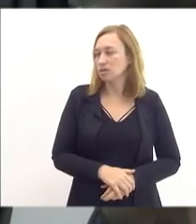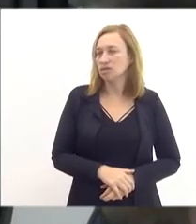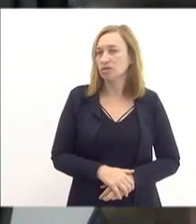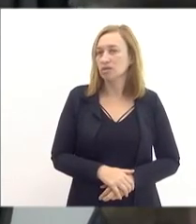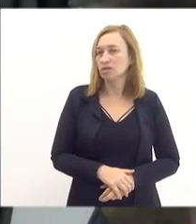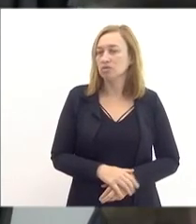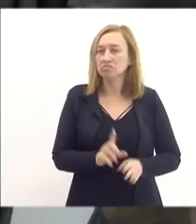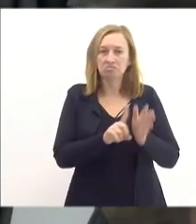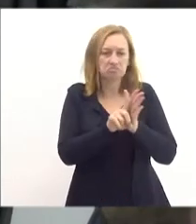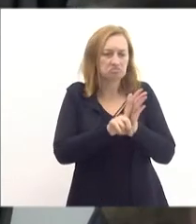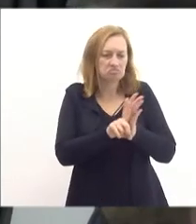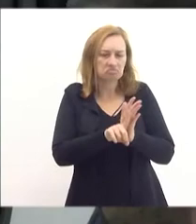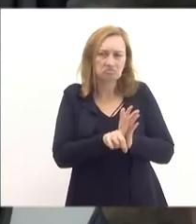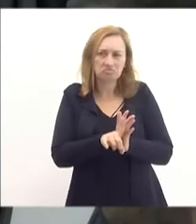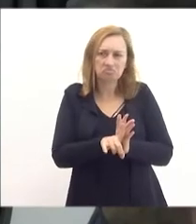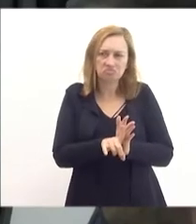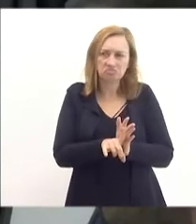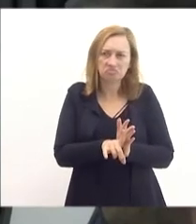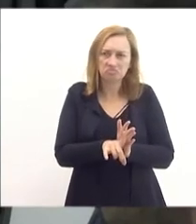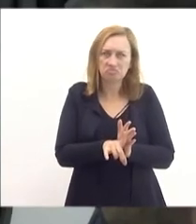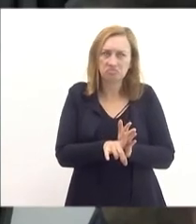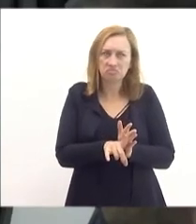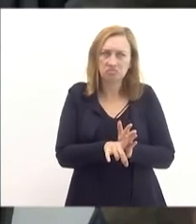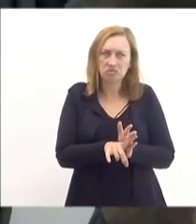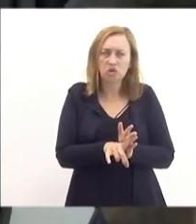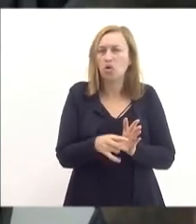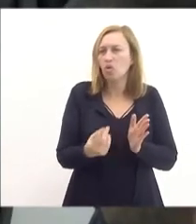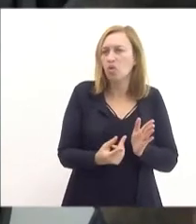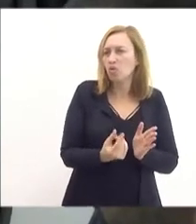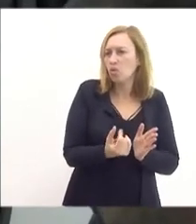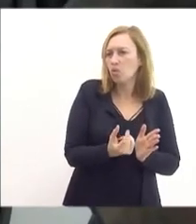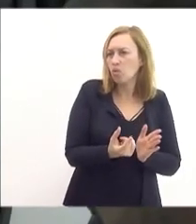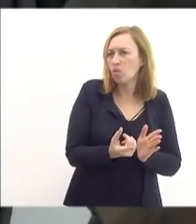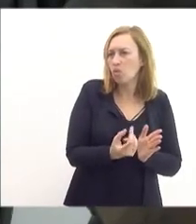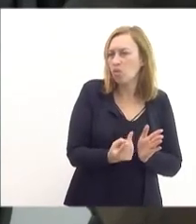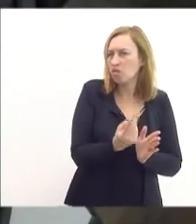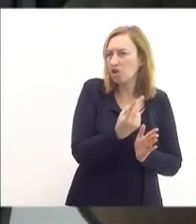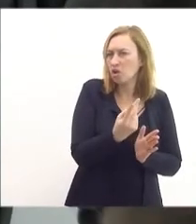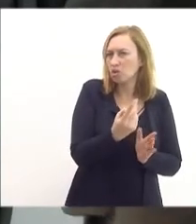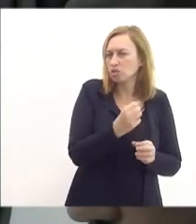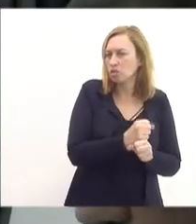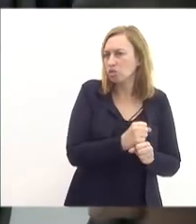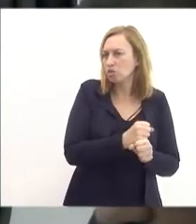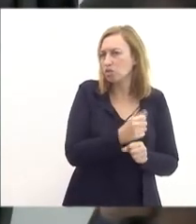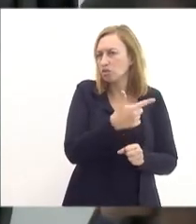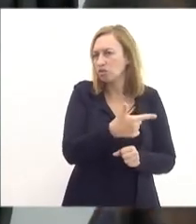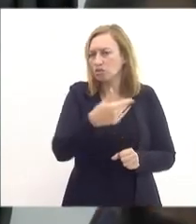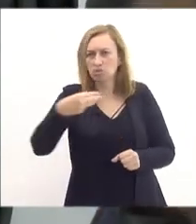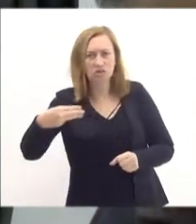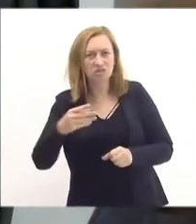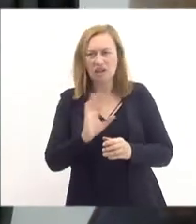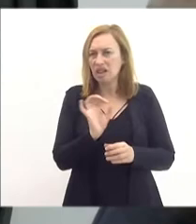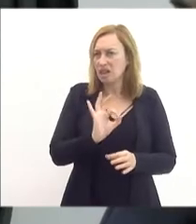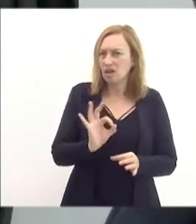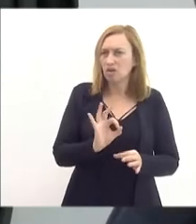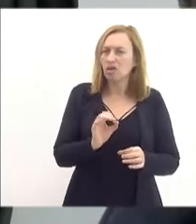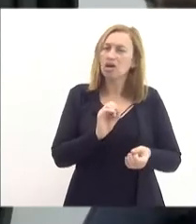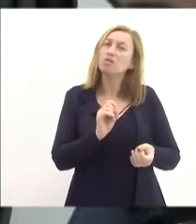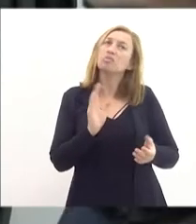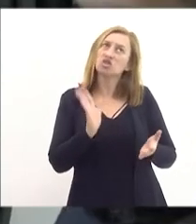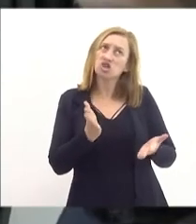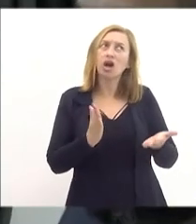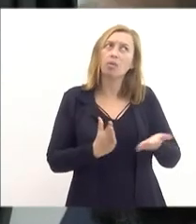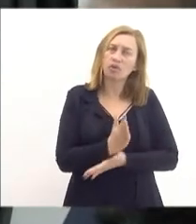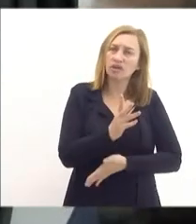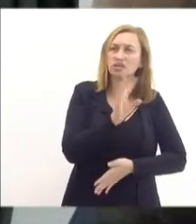Não analisei as contas ainda de 2023, que acabaram de ter o parecer prévio pela aprovação do TCE, mas